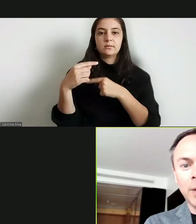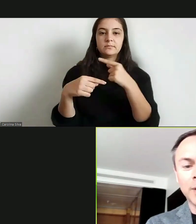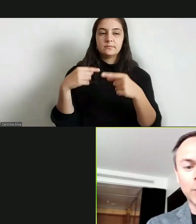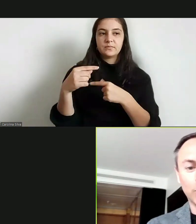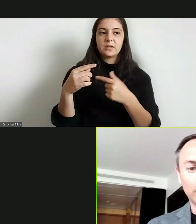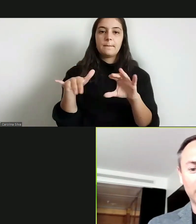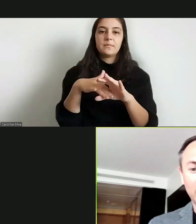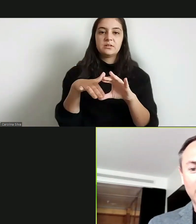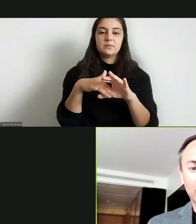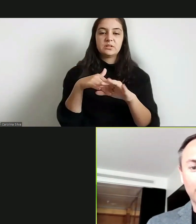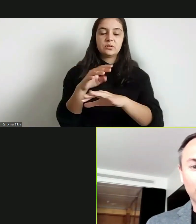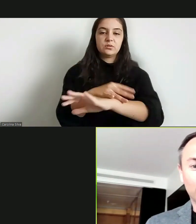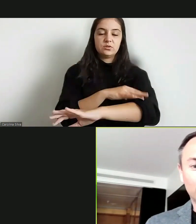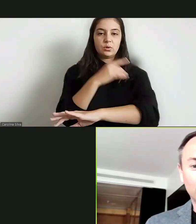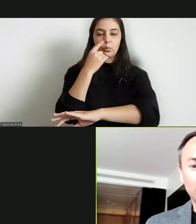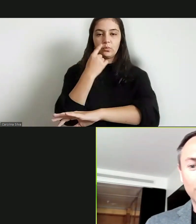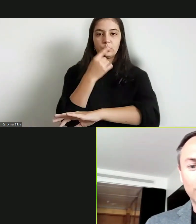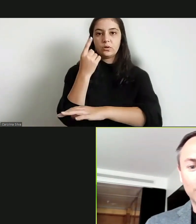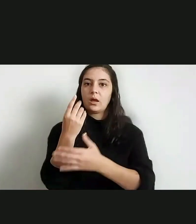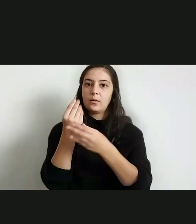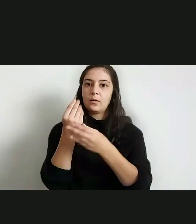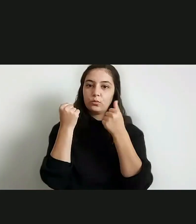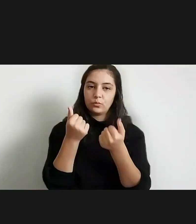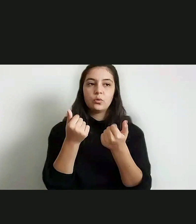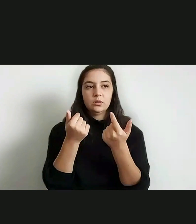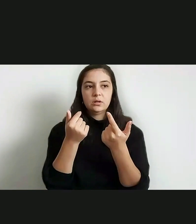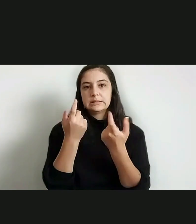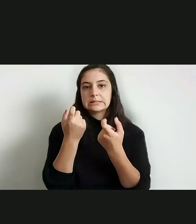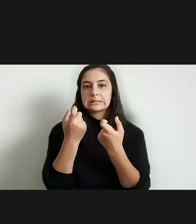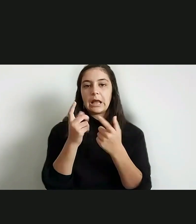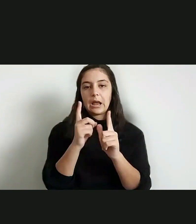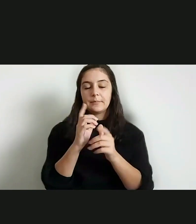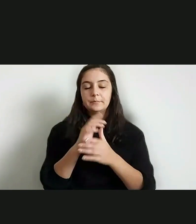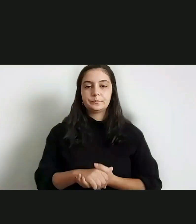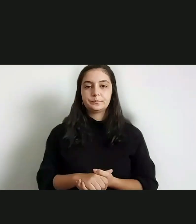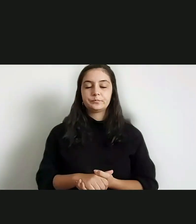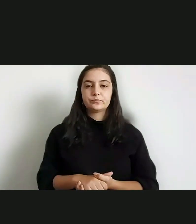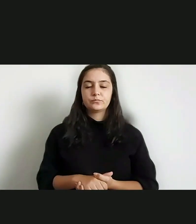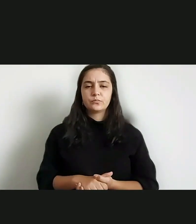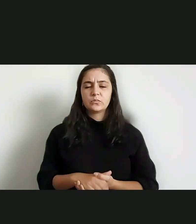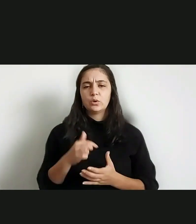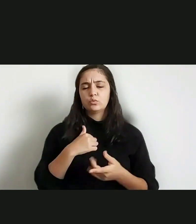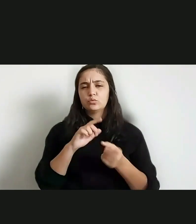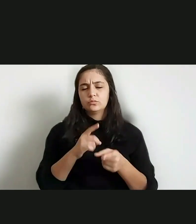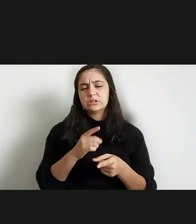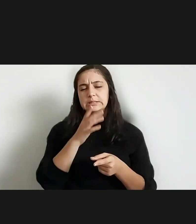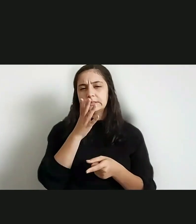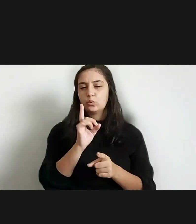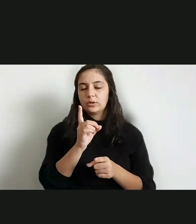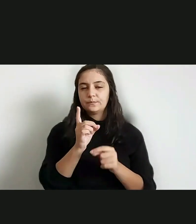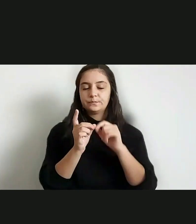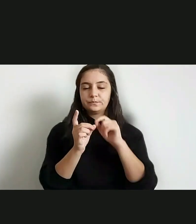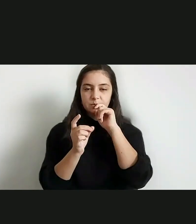participação na administração pública. É muito oportuno e muito necessário. Eu queria começar por dizer que a